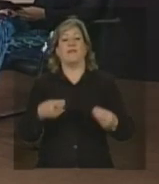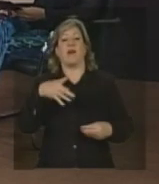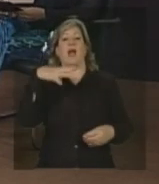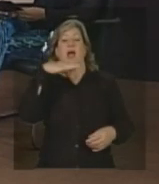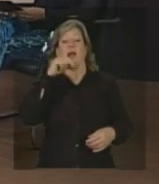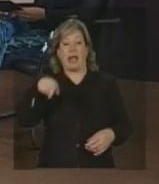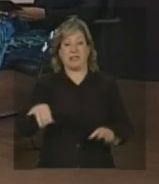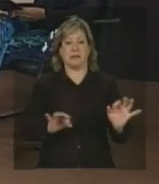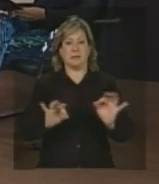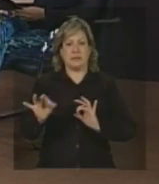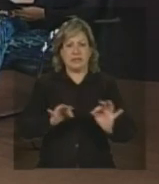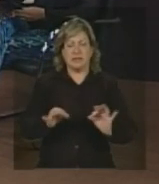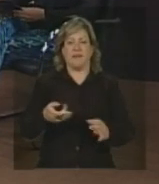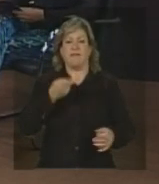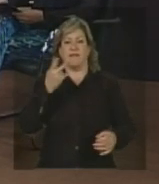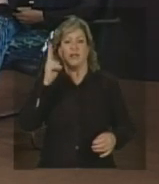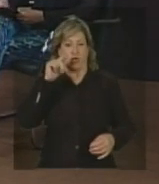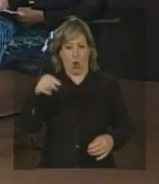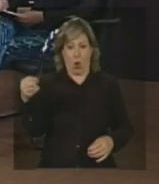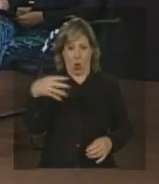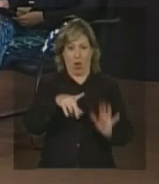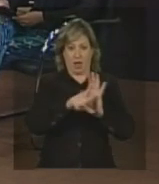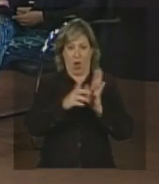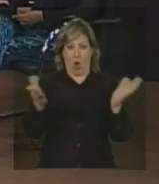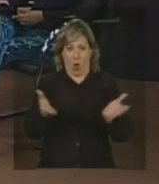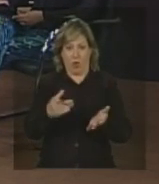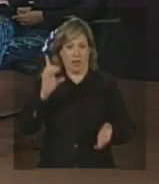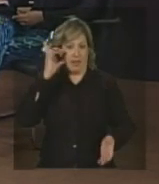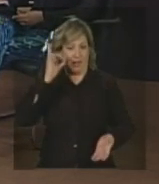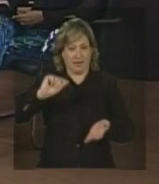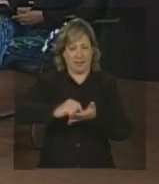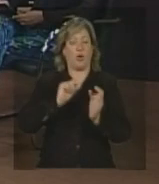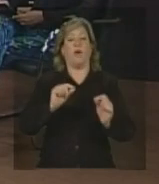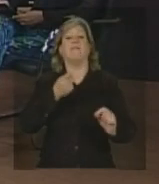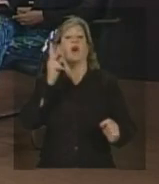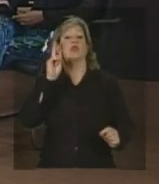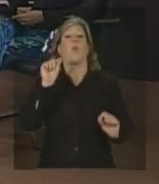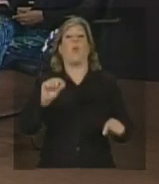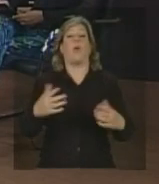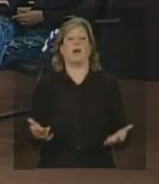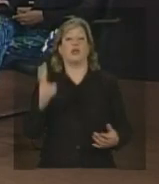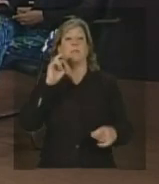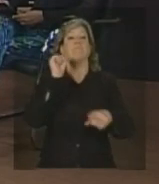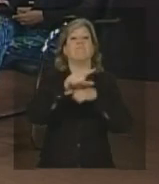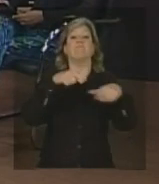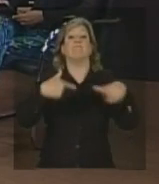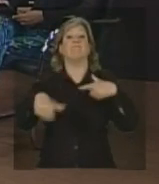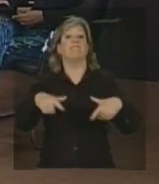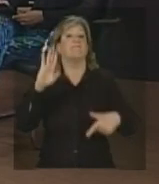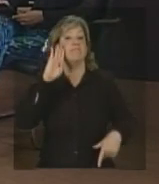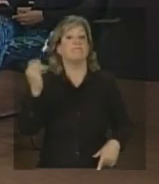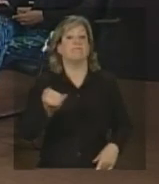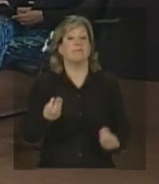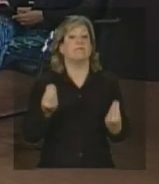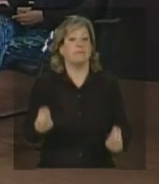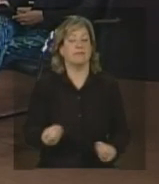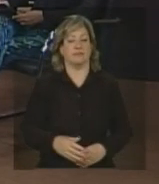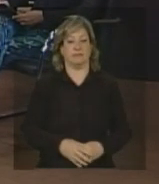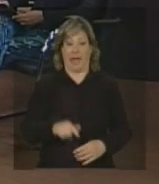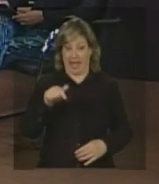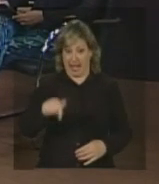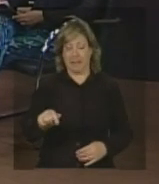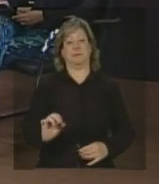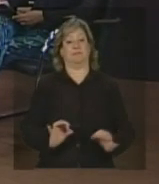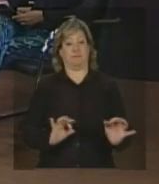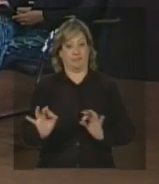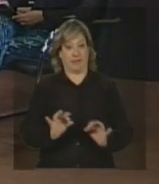plano contempla e o que, que é necessário ser feito? É, melhor, o plano vai abrir mais horizontes em